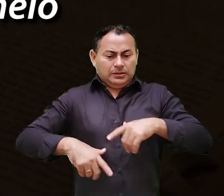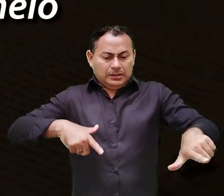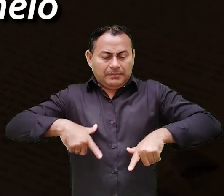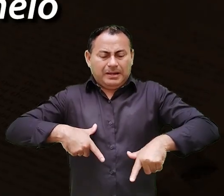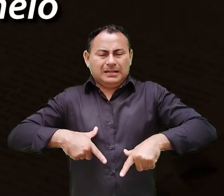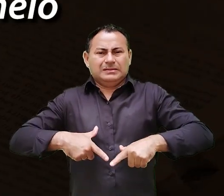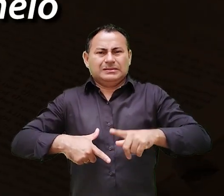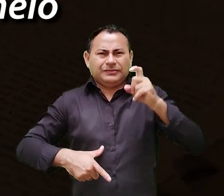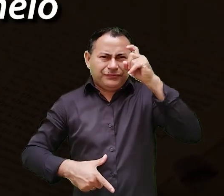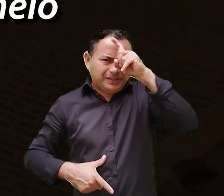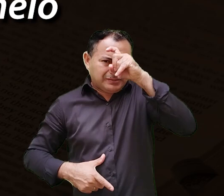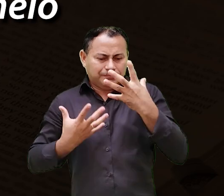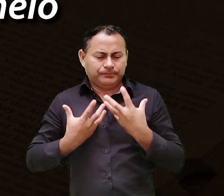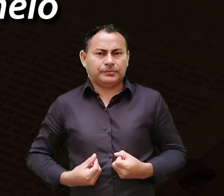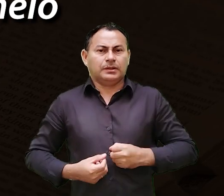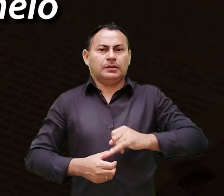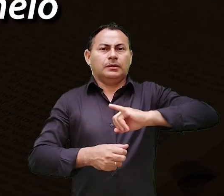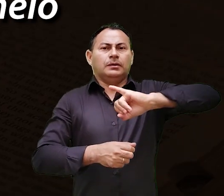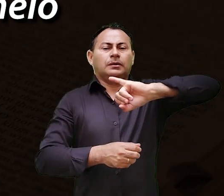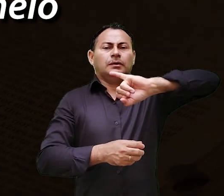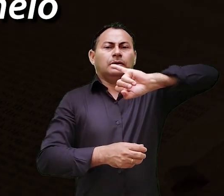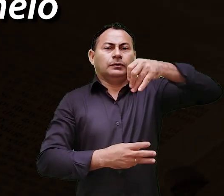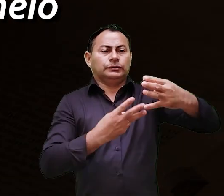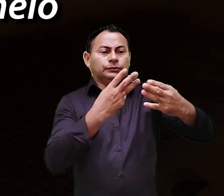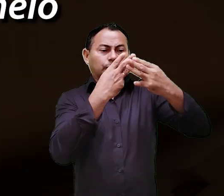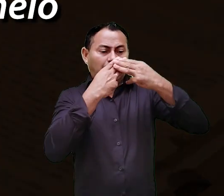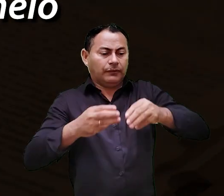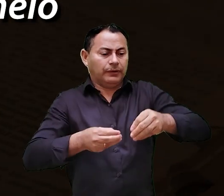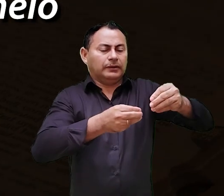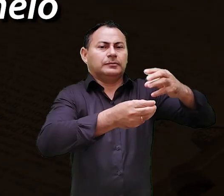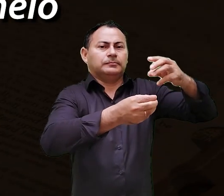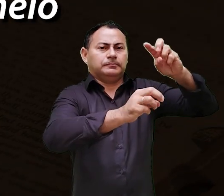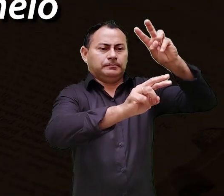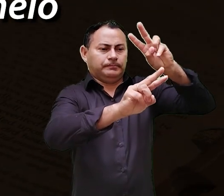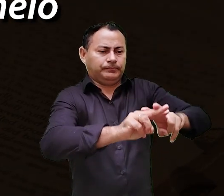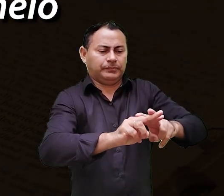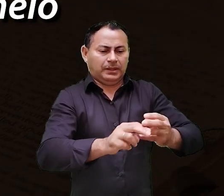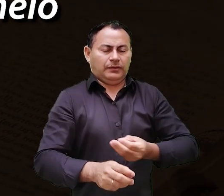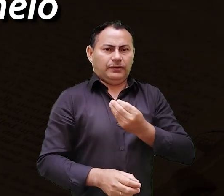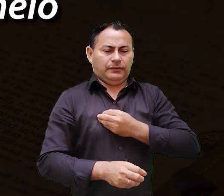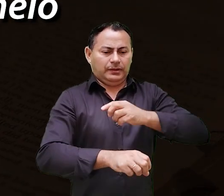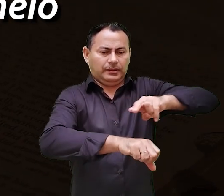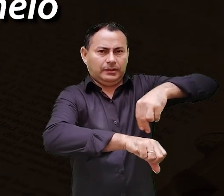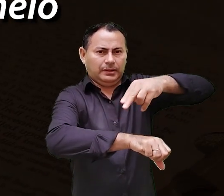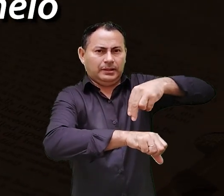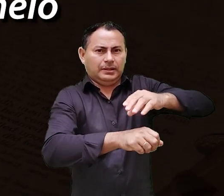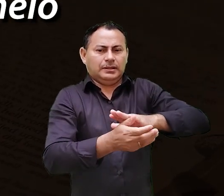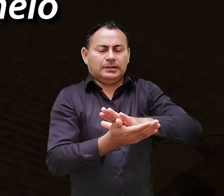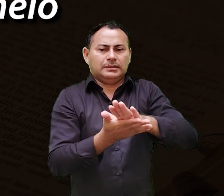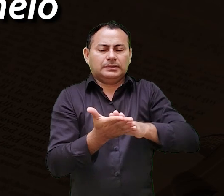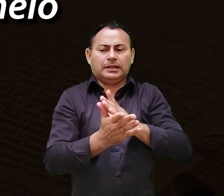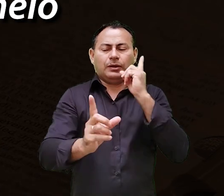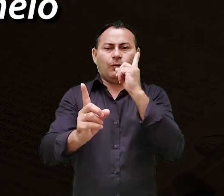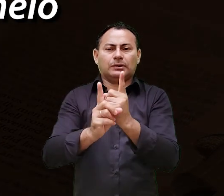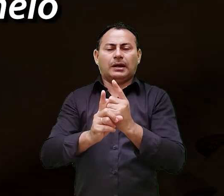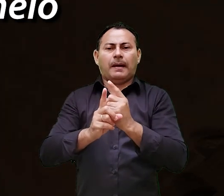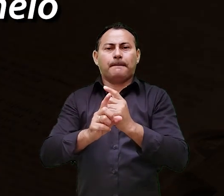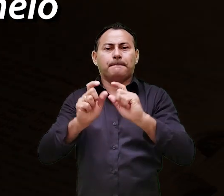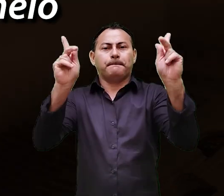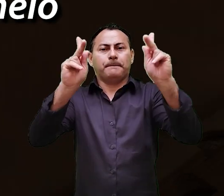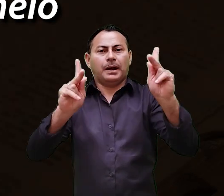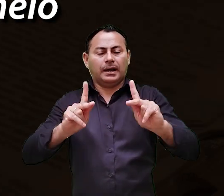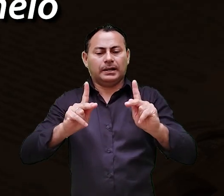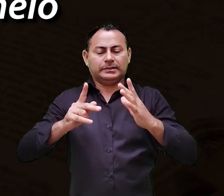sob trabalhos forçados, Judá foi levado ao exílio. Vive entre as nações sem encontrar